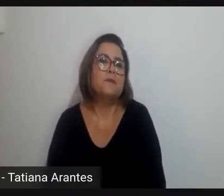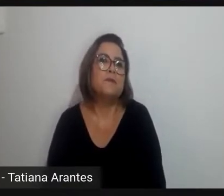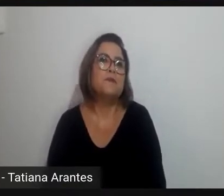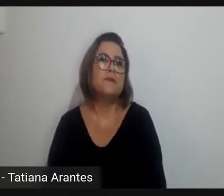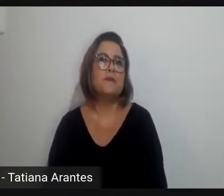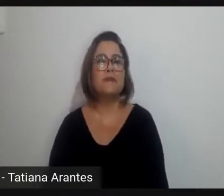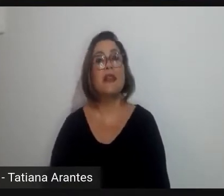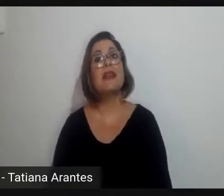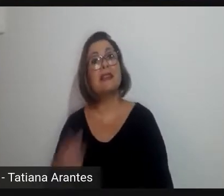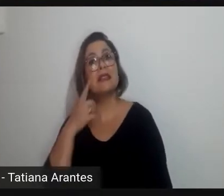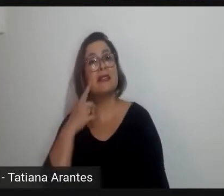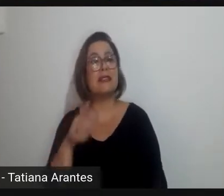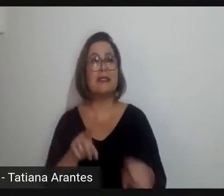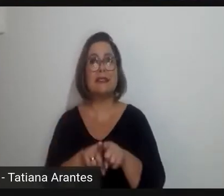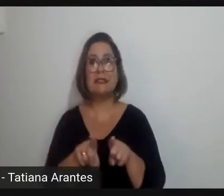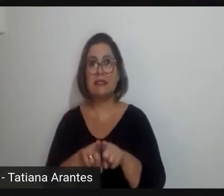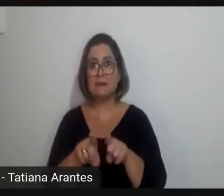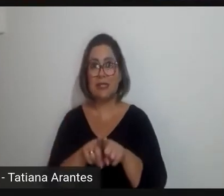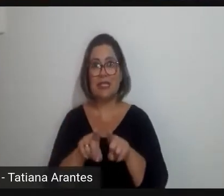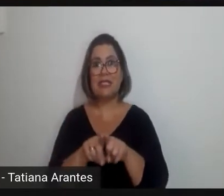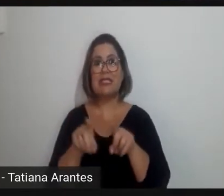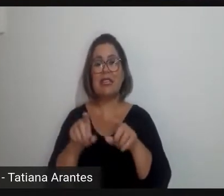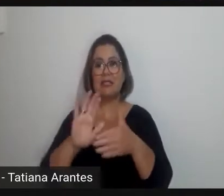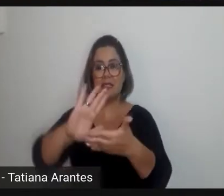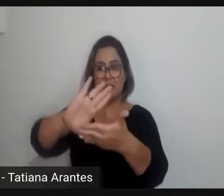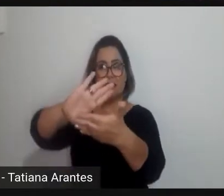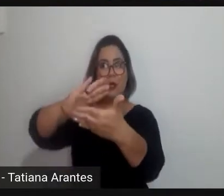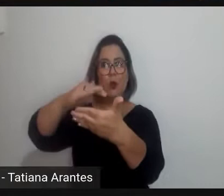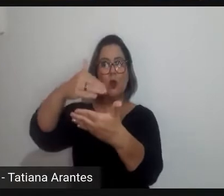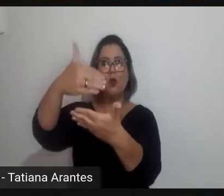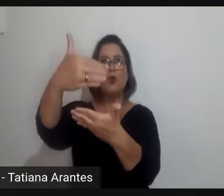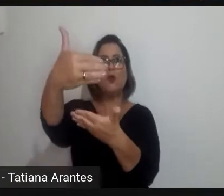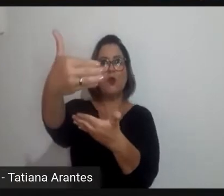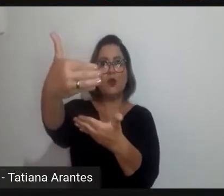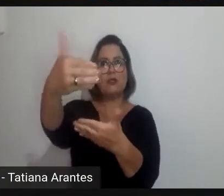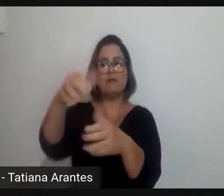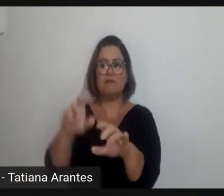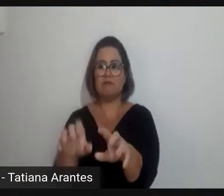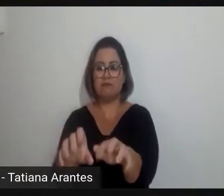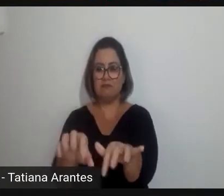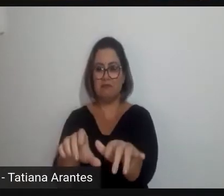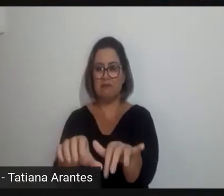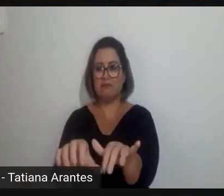do notebook ou computador, né?